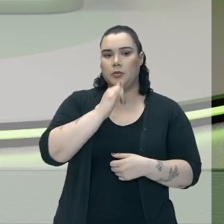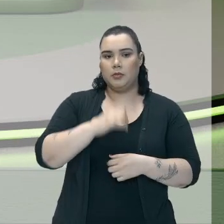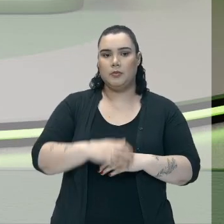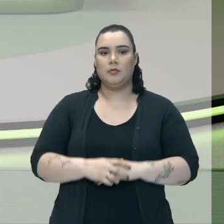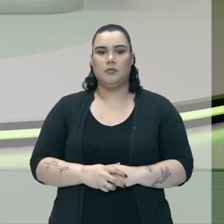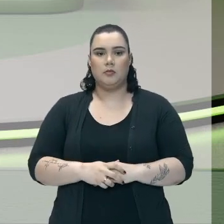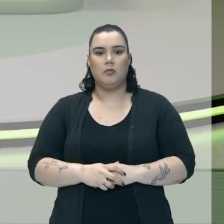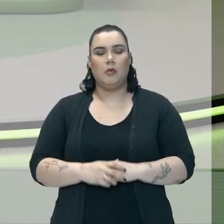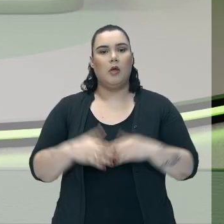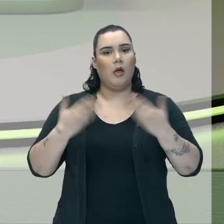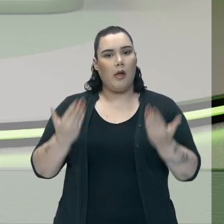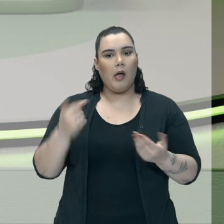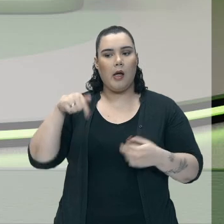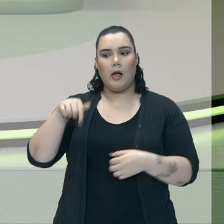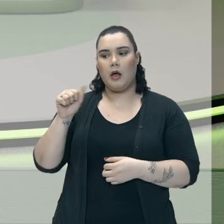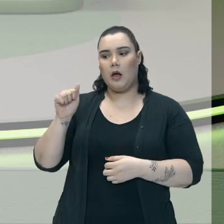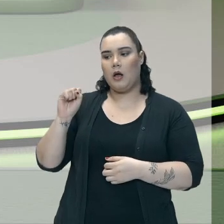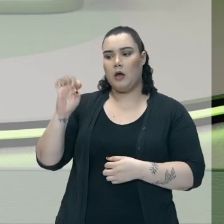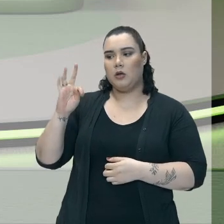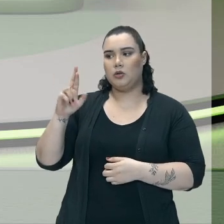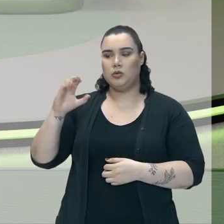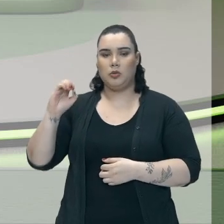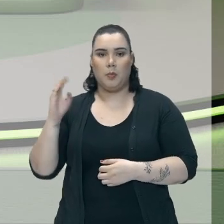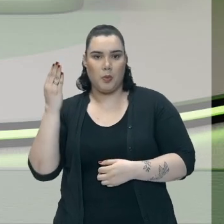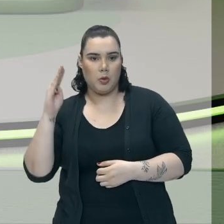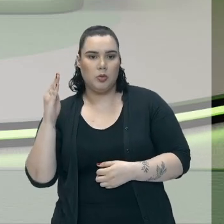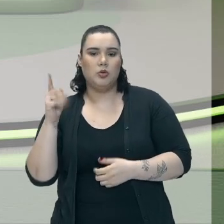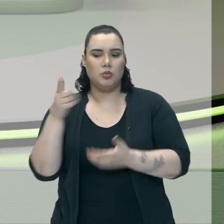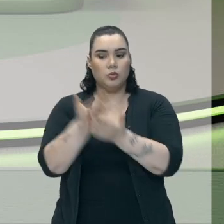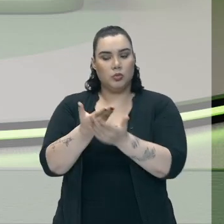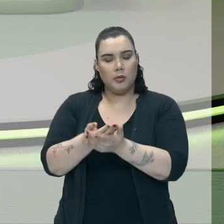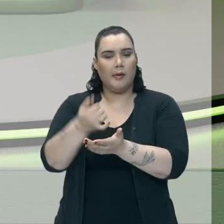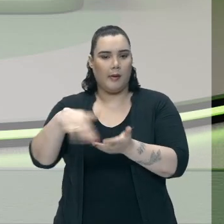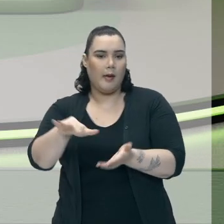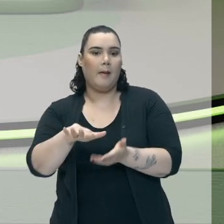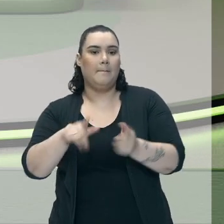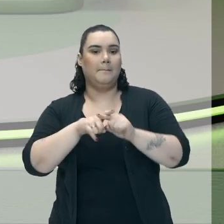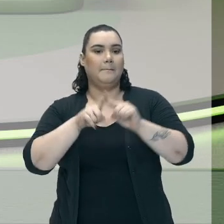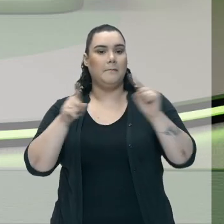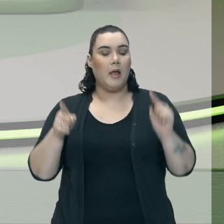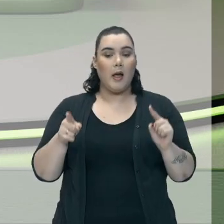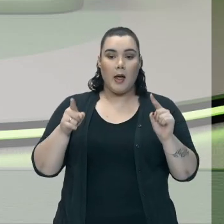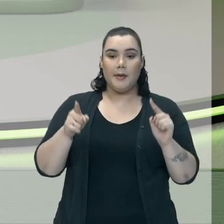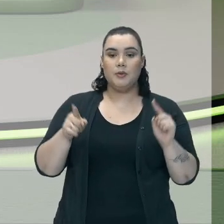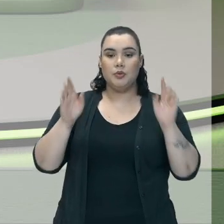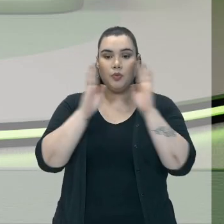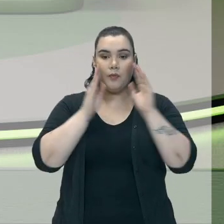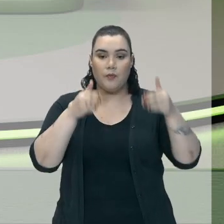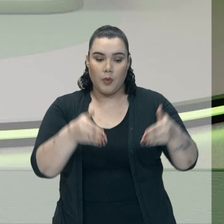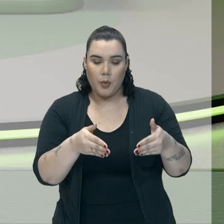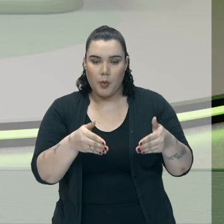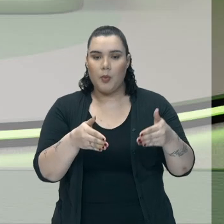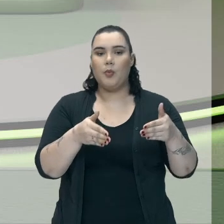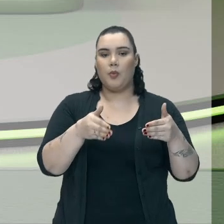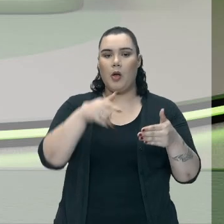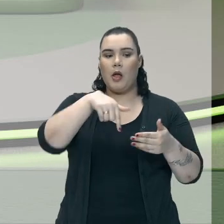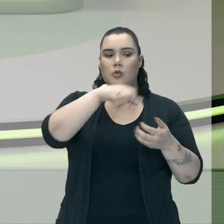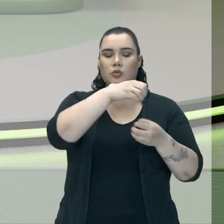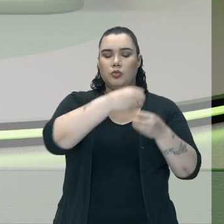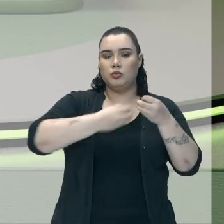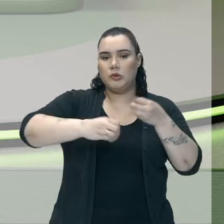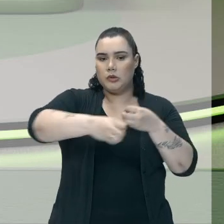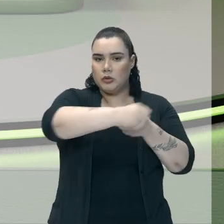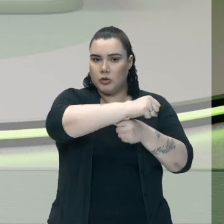É claro que a astrobiologia estuda também essa parte, mas ela está numa situação mais realista para o nosso sistema solar, por